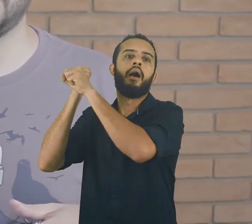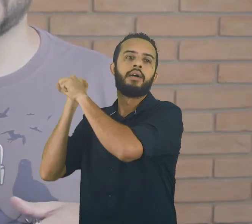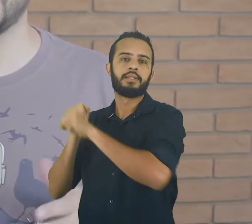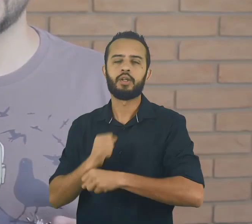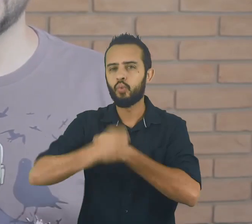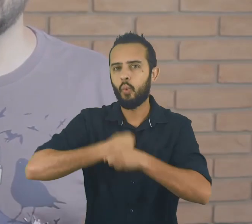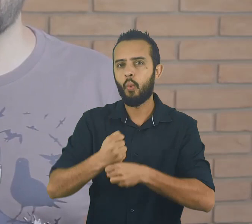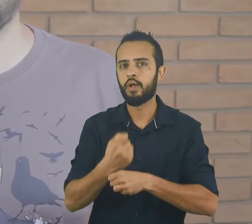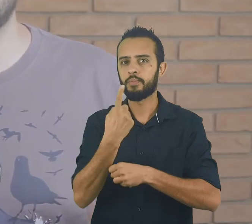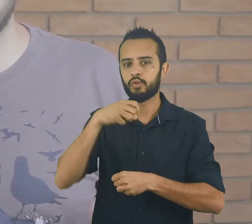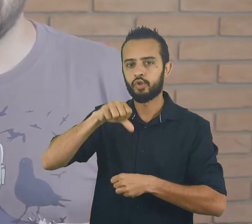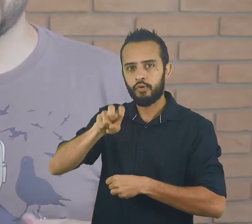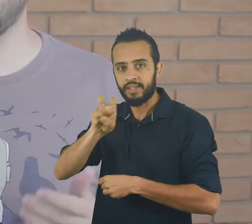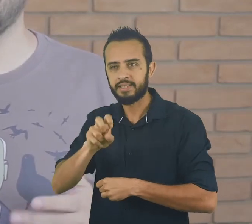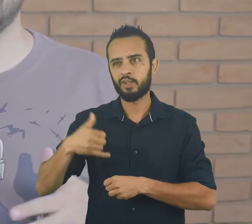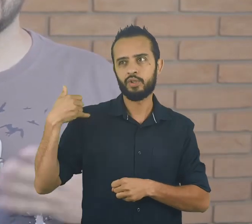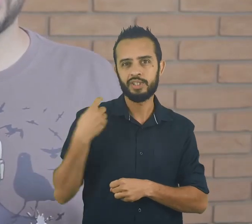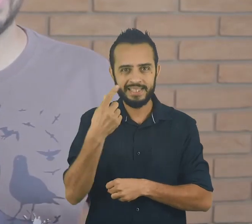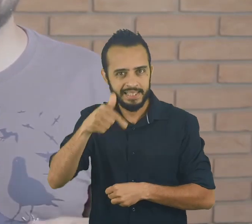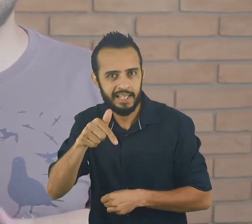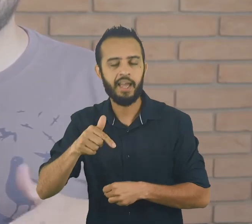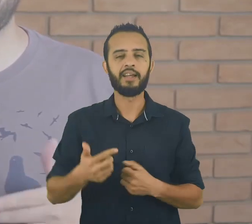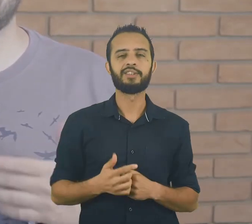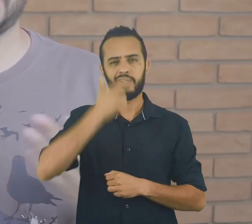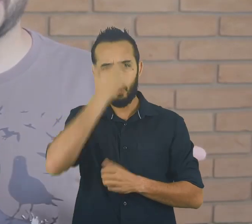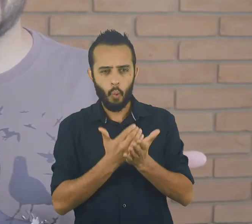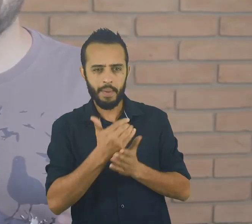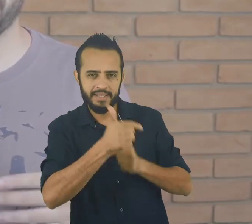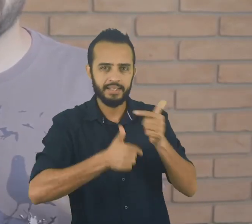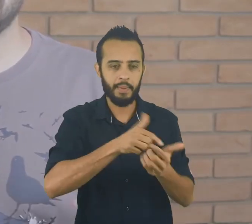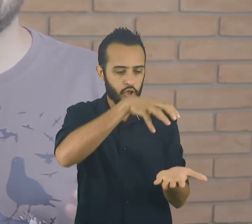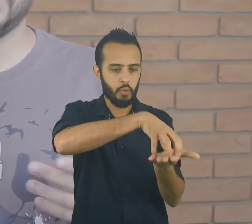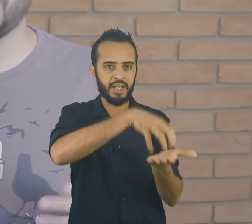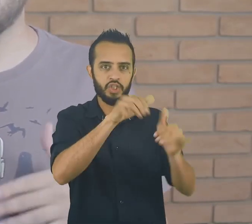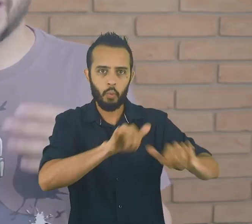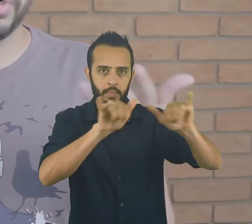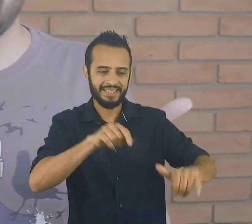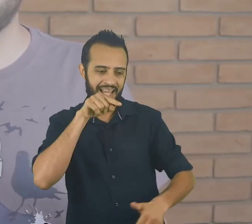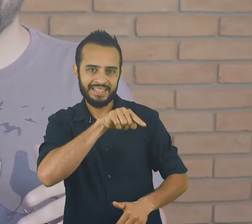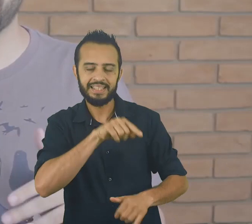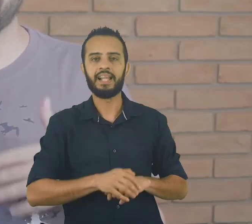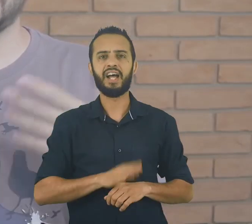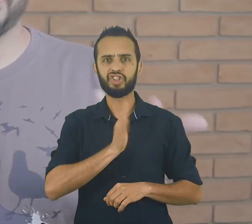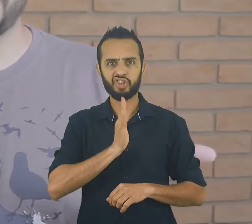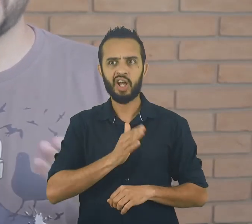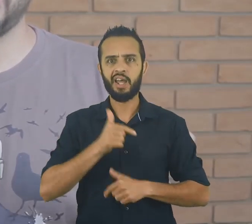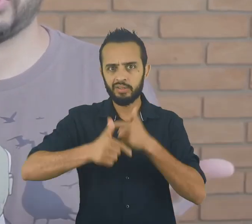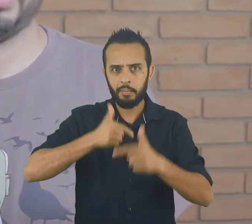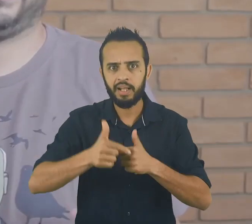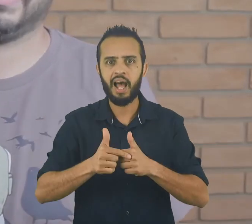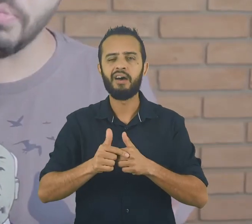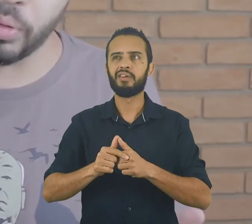atrás, em 1995. Eu tinha 17 anos e eu comecei a trabalhar numa agência e eu comecei lá porque, tipo, já fazia tempo que eu